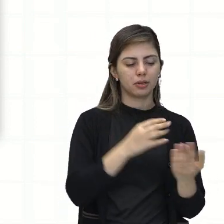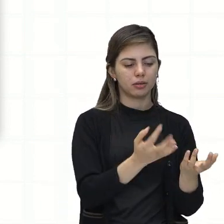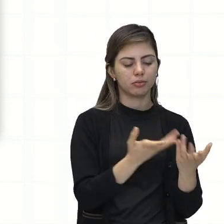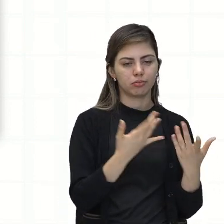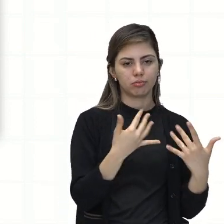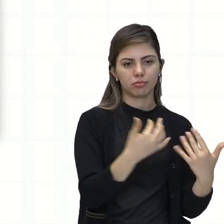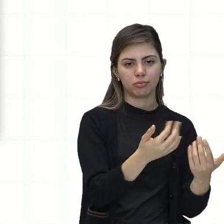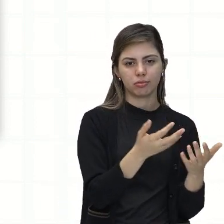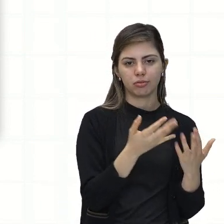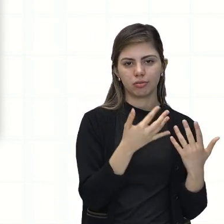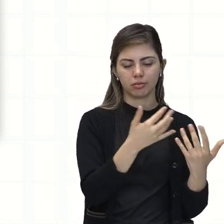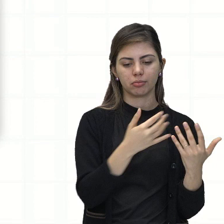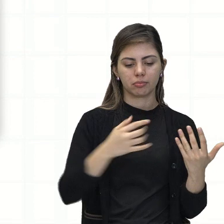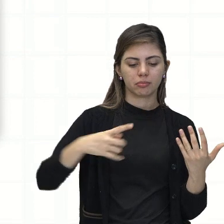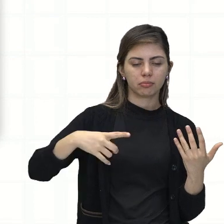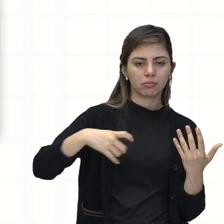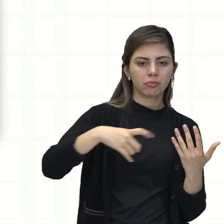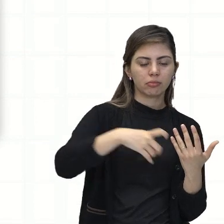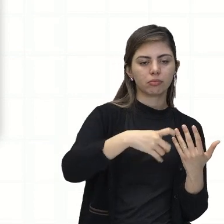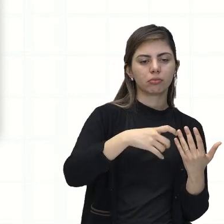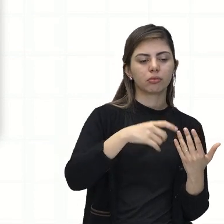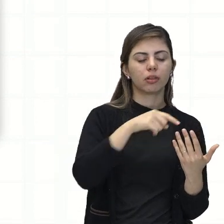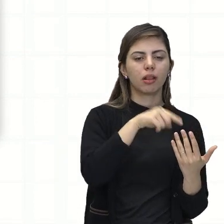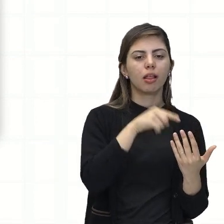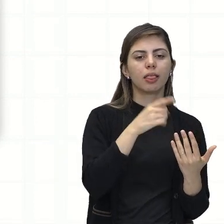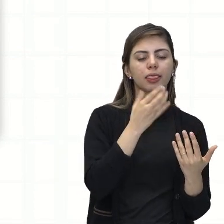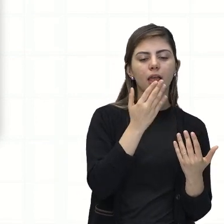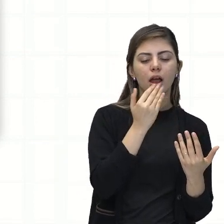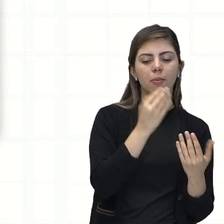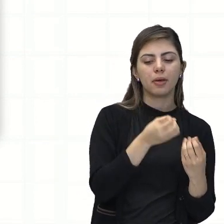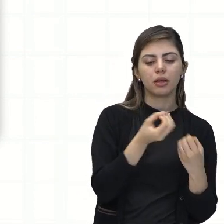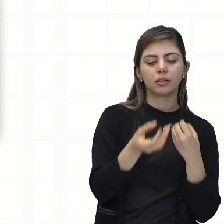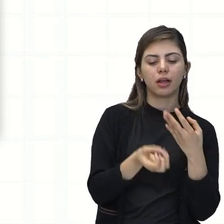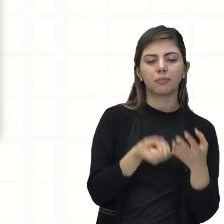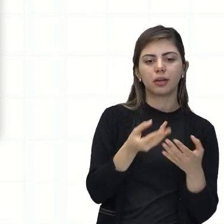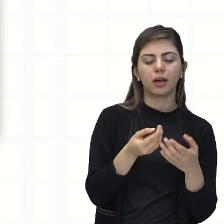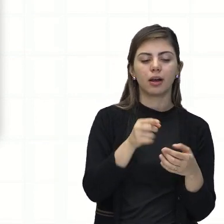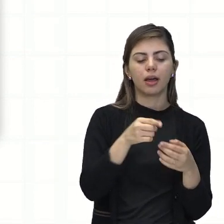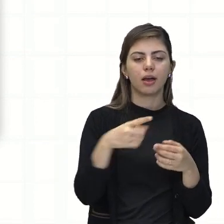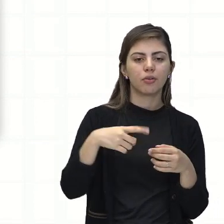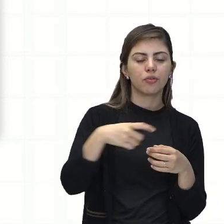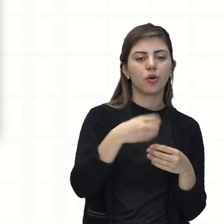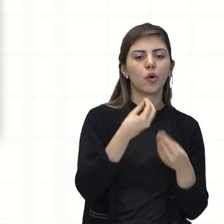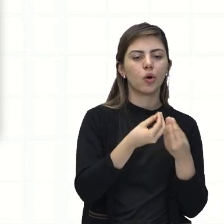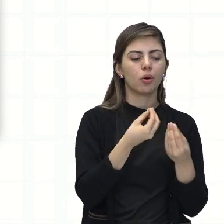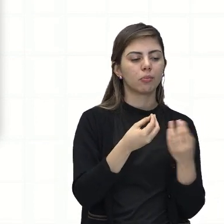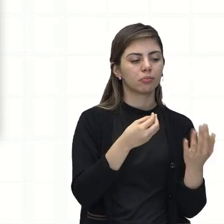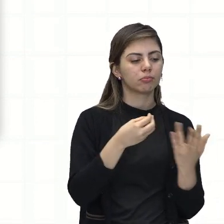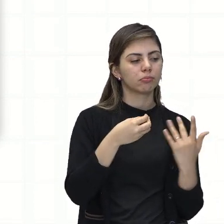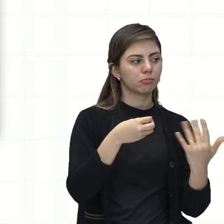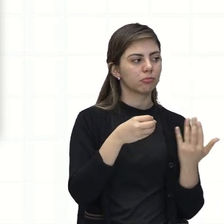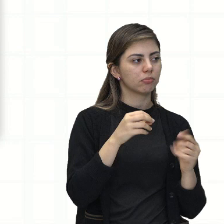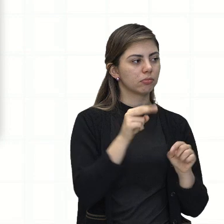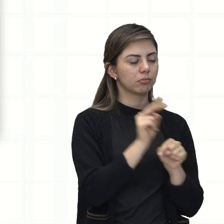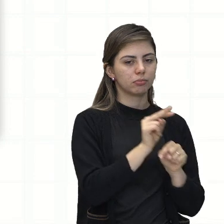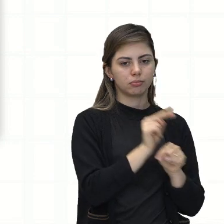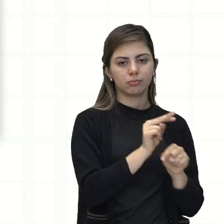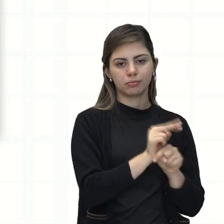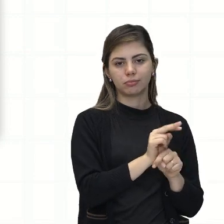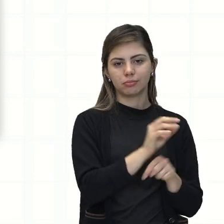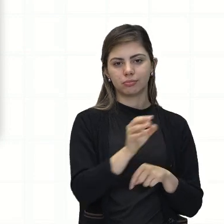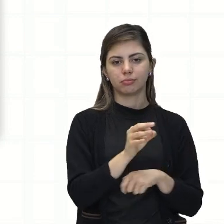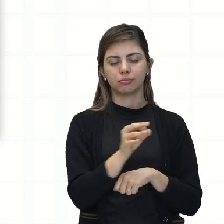fornecer alimento para o fungo, e o fungo que vai fornecer um ambiente melhor para a alga,